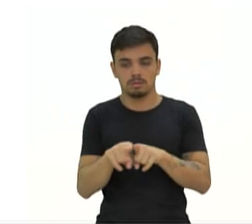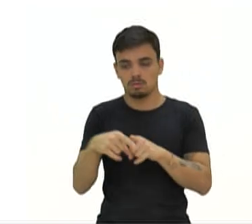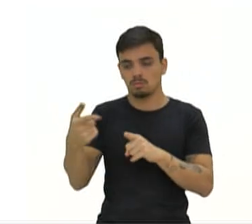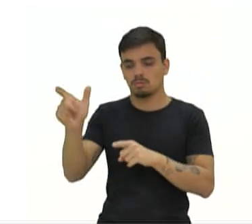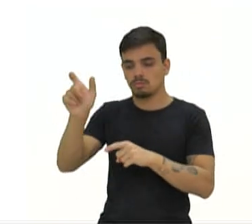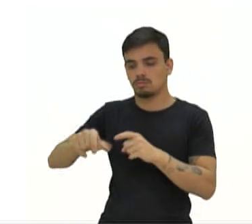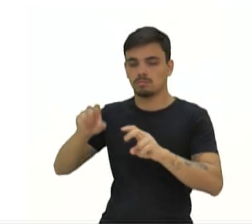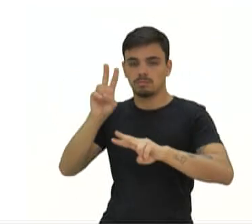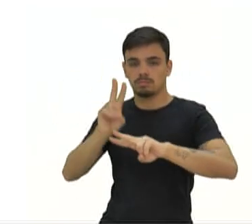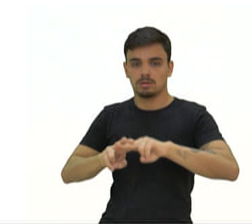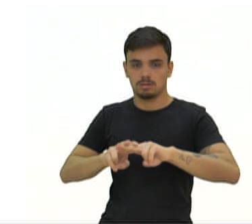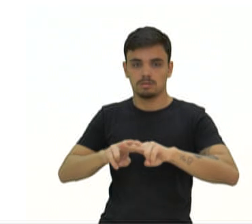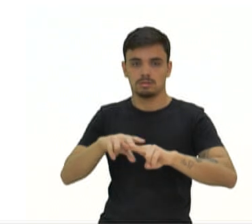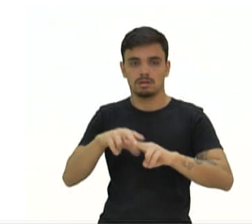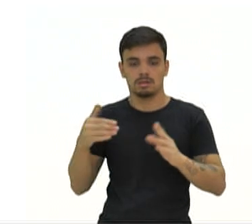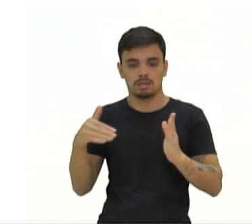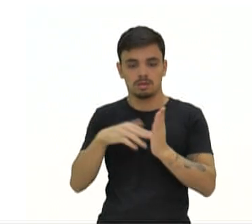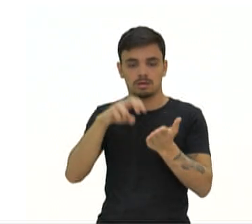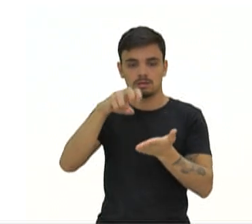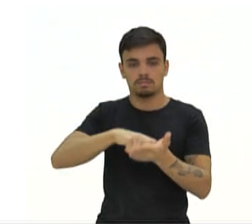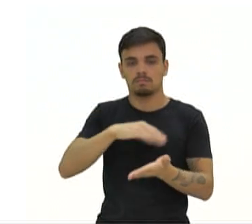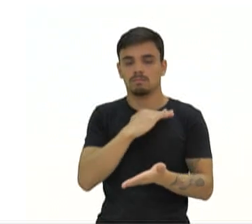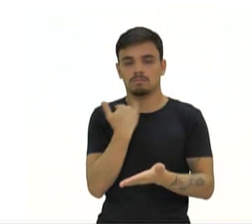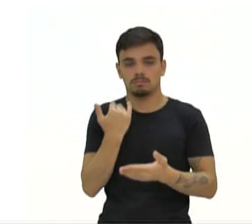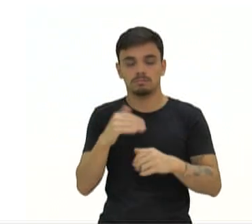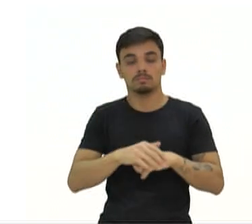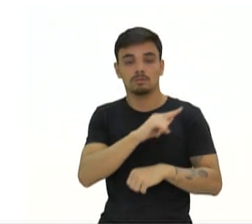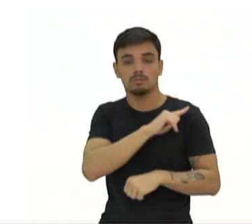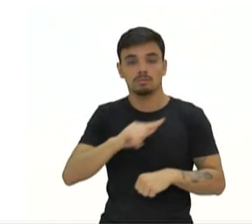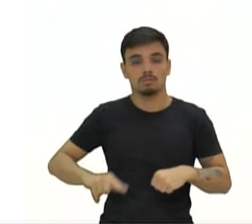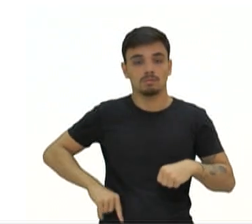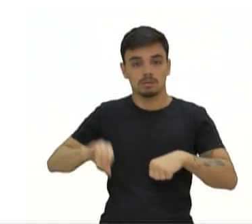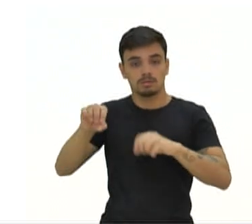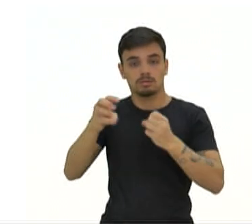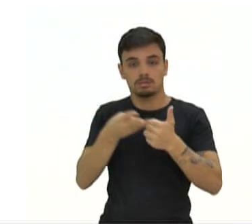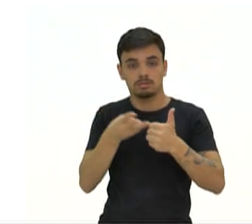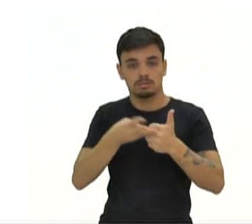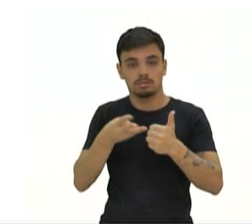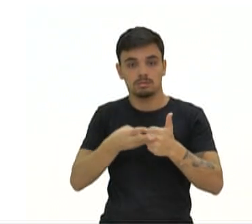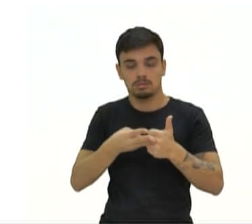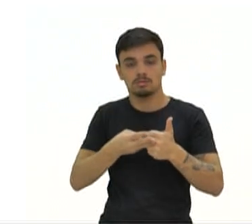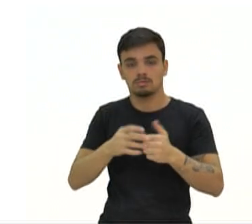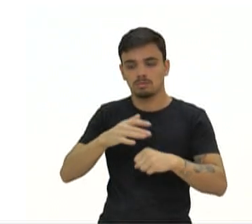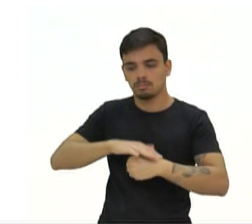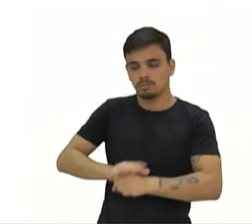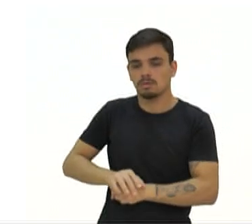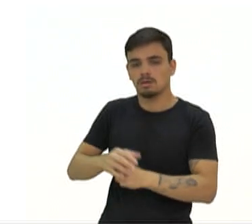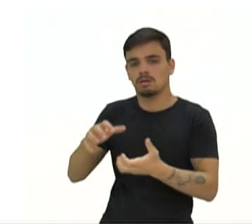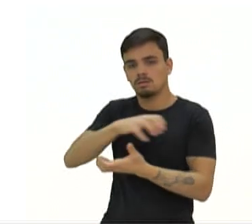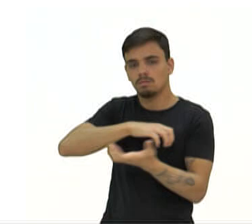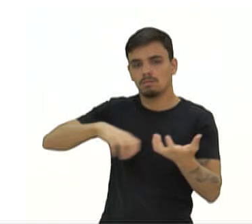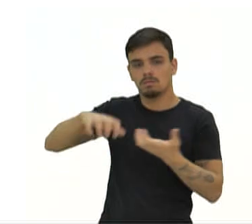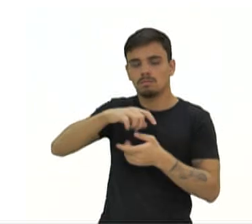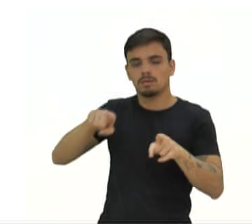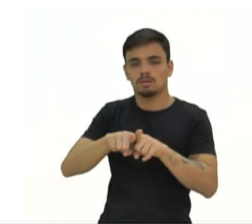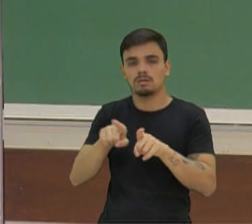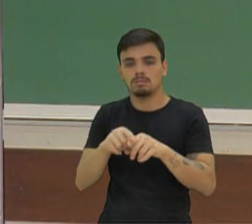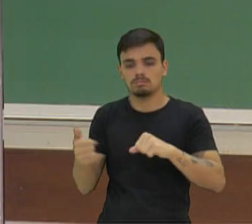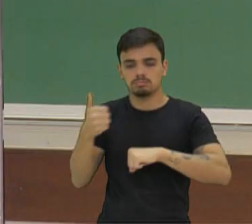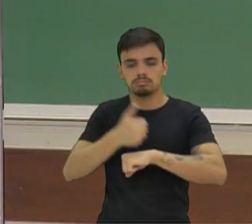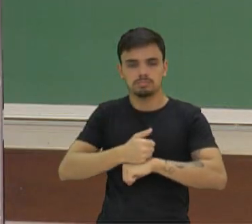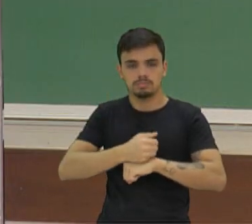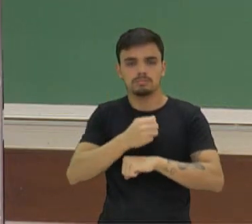morte na forca. O governo regencial conseguiu reprimir mais uma revolta popular e a unidade territorial do Império